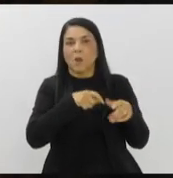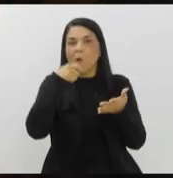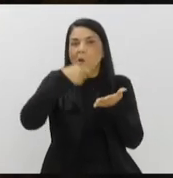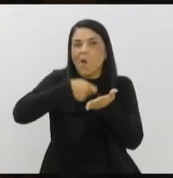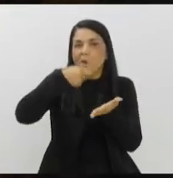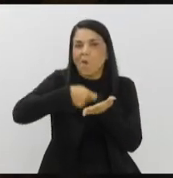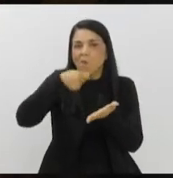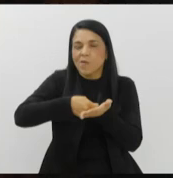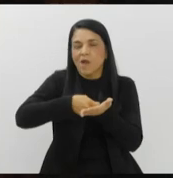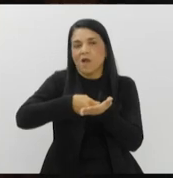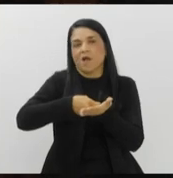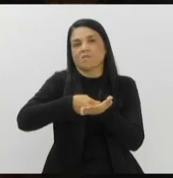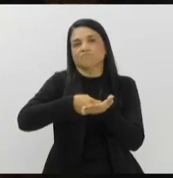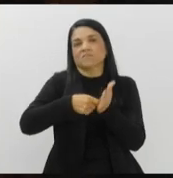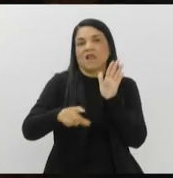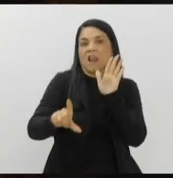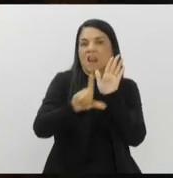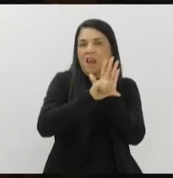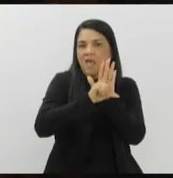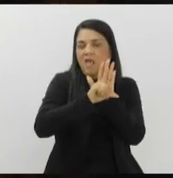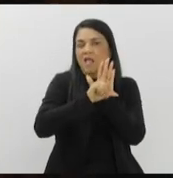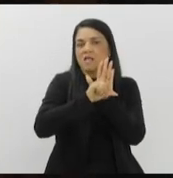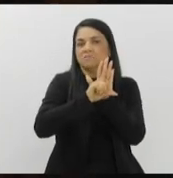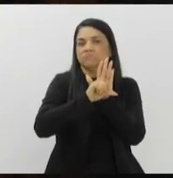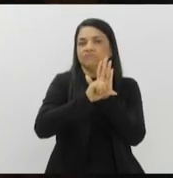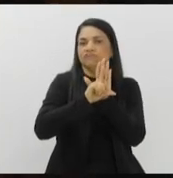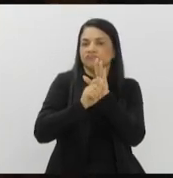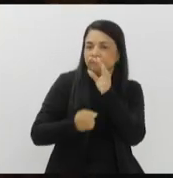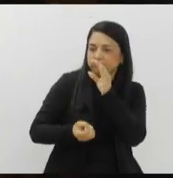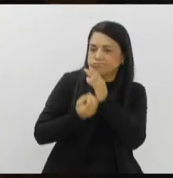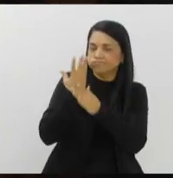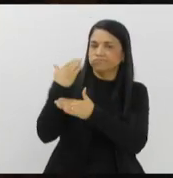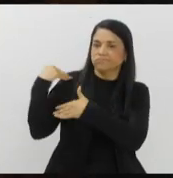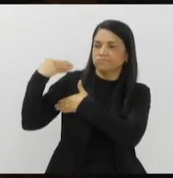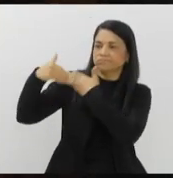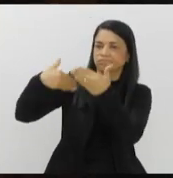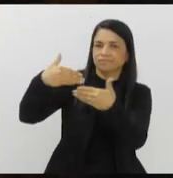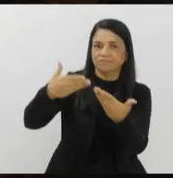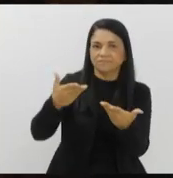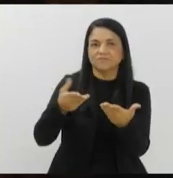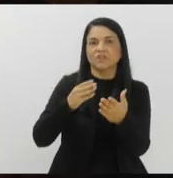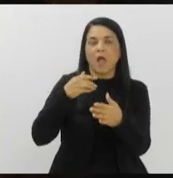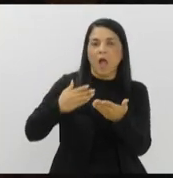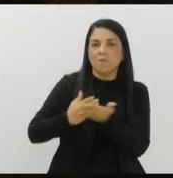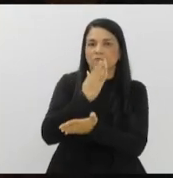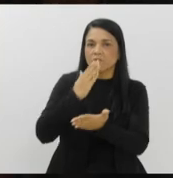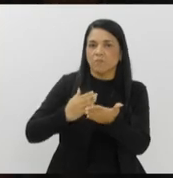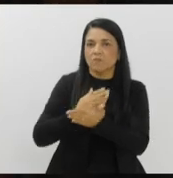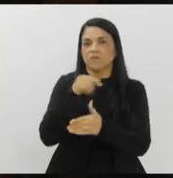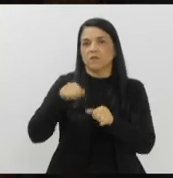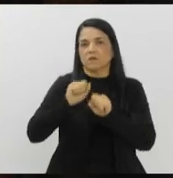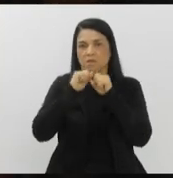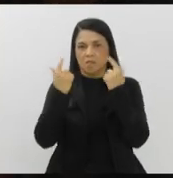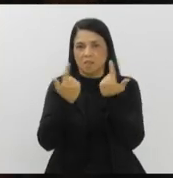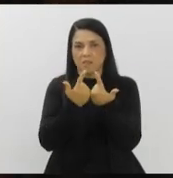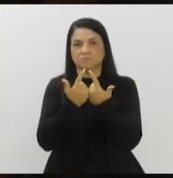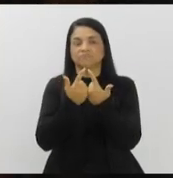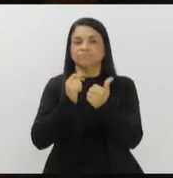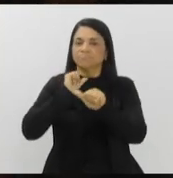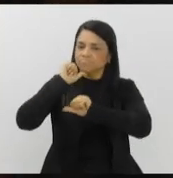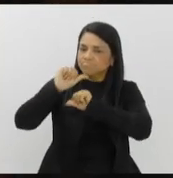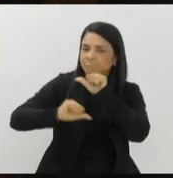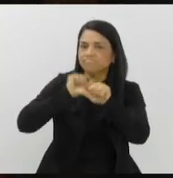papel algumas leis que a gente, ao longo dos últimos anos, veio aprovando nessa casa, que tem um potencial muito transformador para